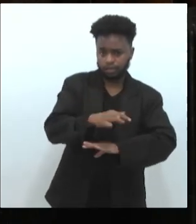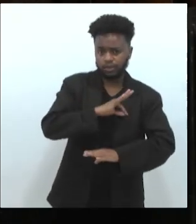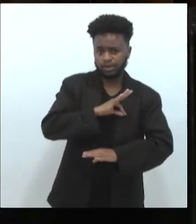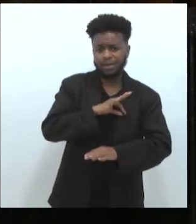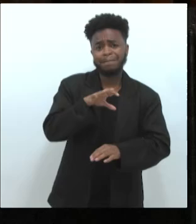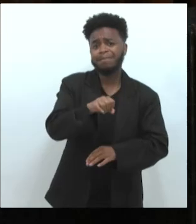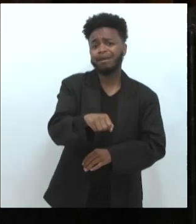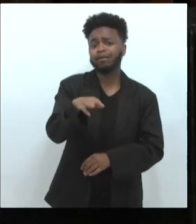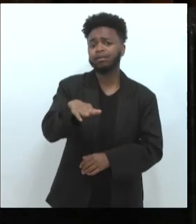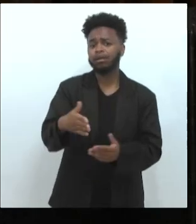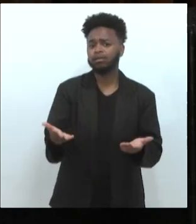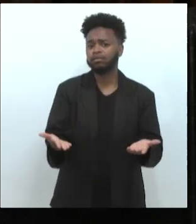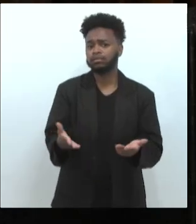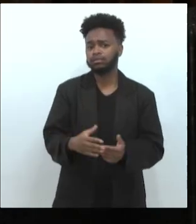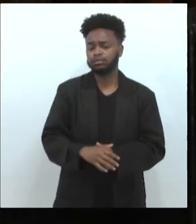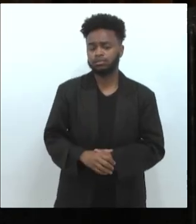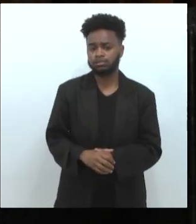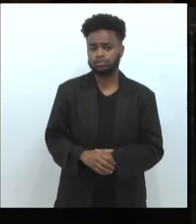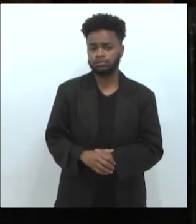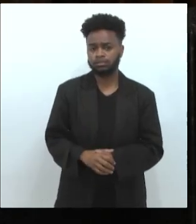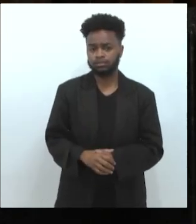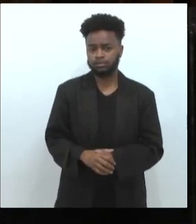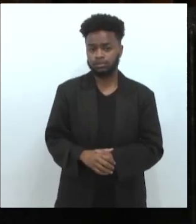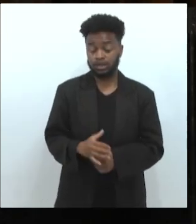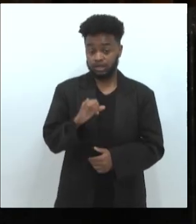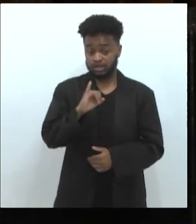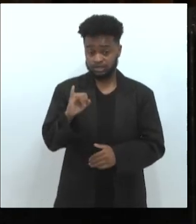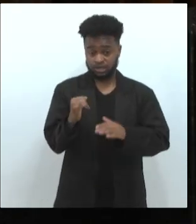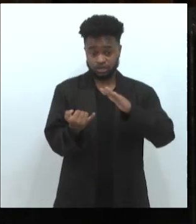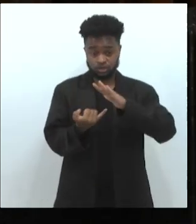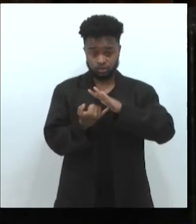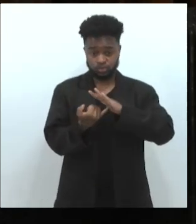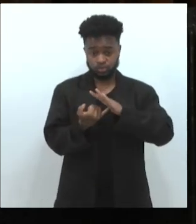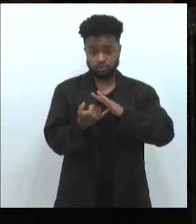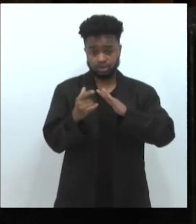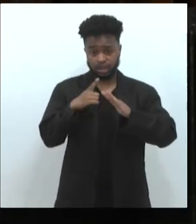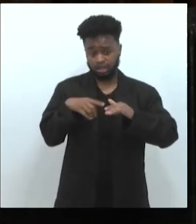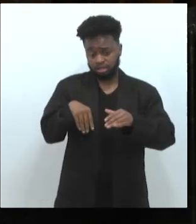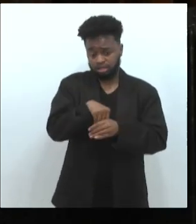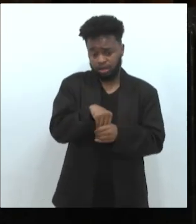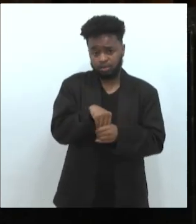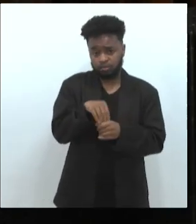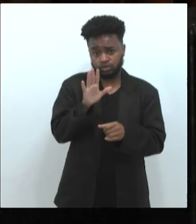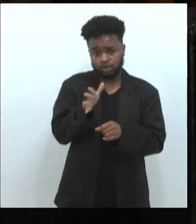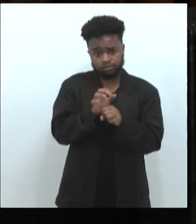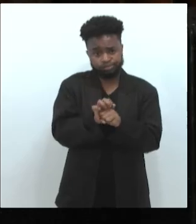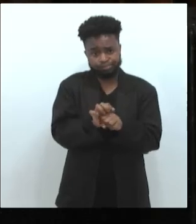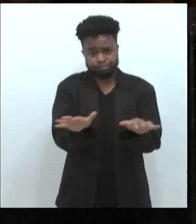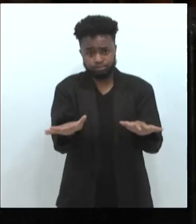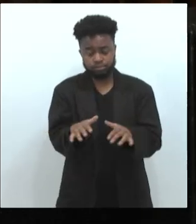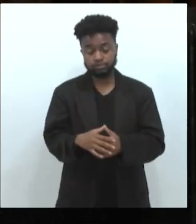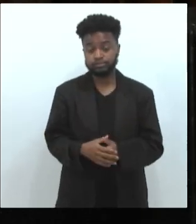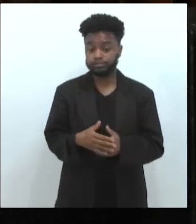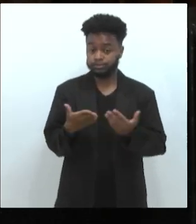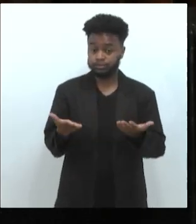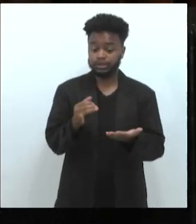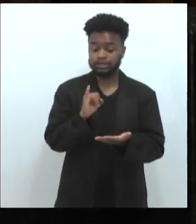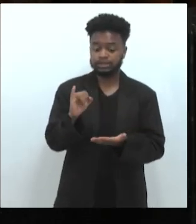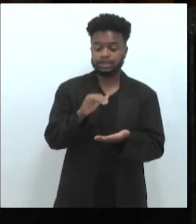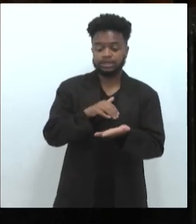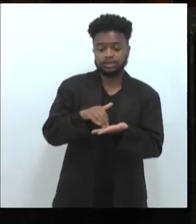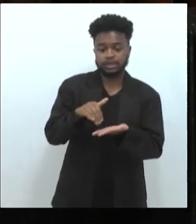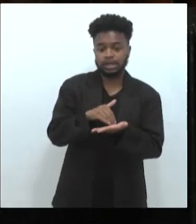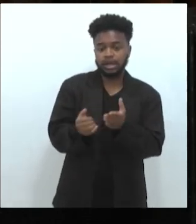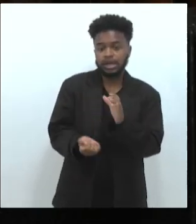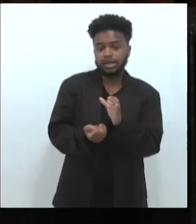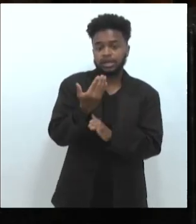quem? Se a própria instituição está contaminada, quando a secretaria cria,